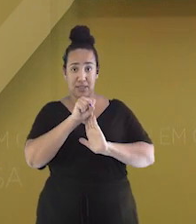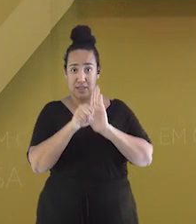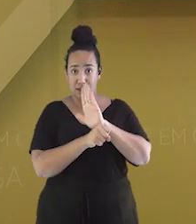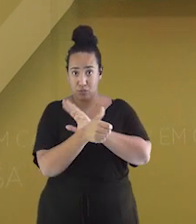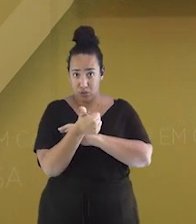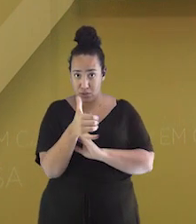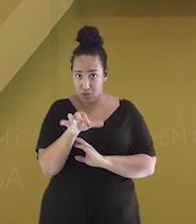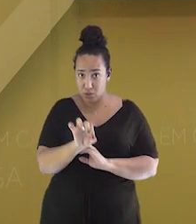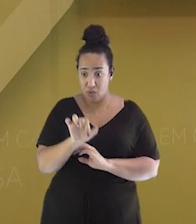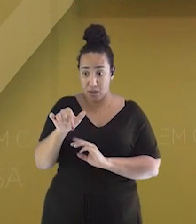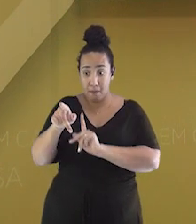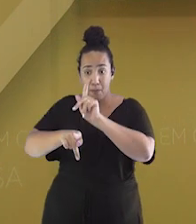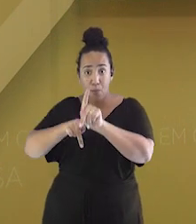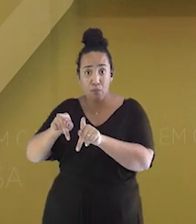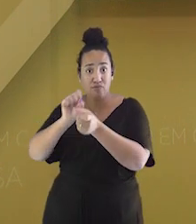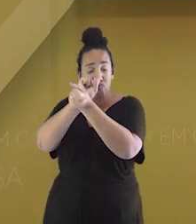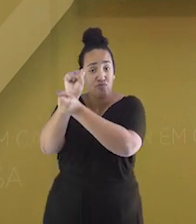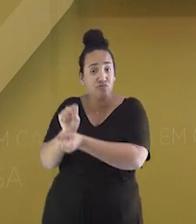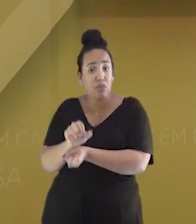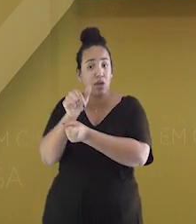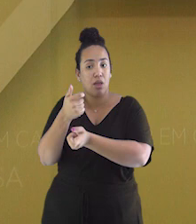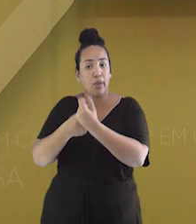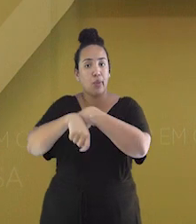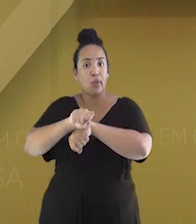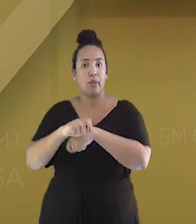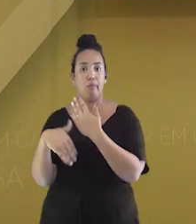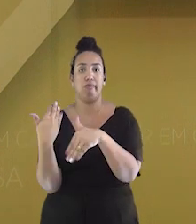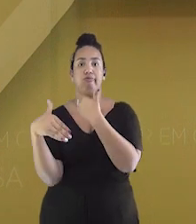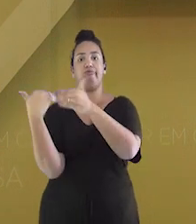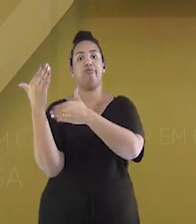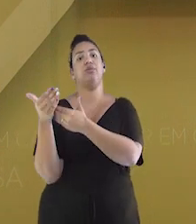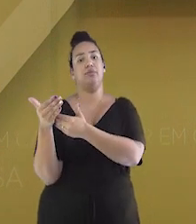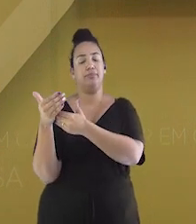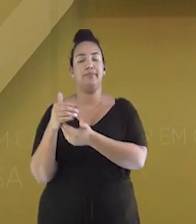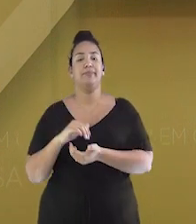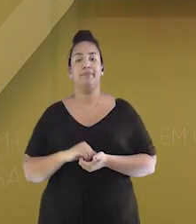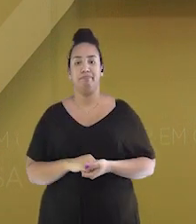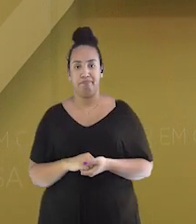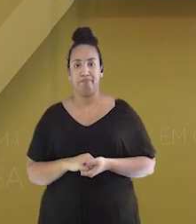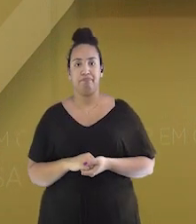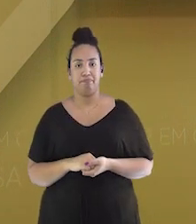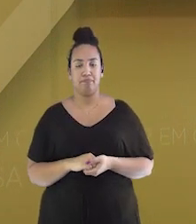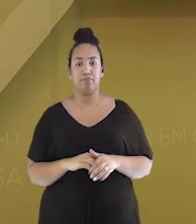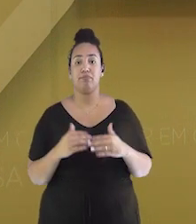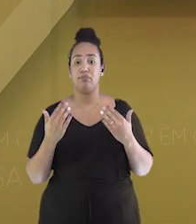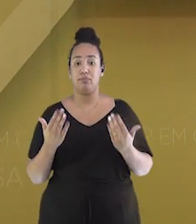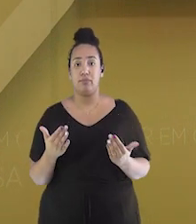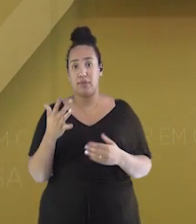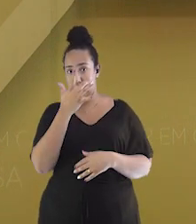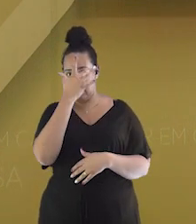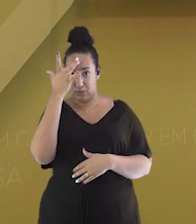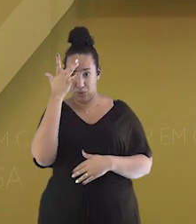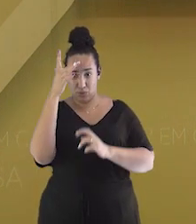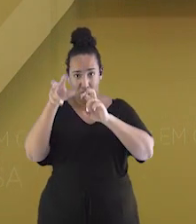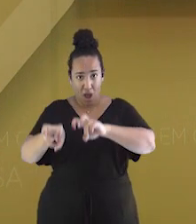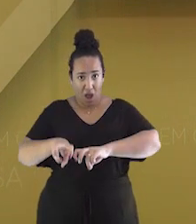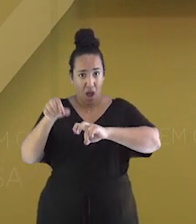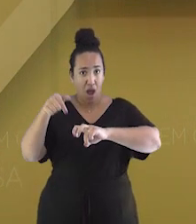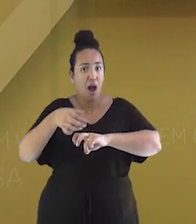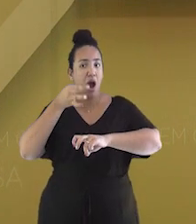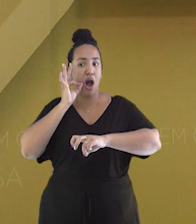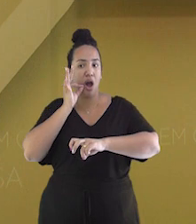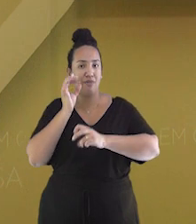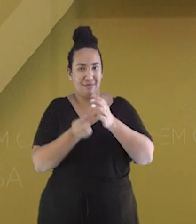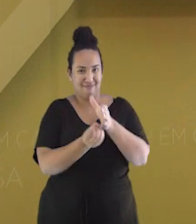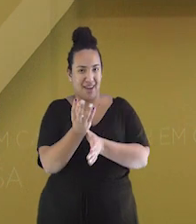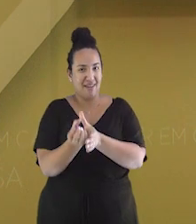dos escravos que movimentavam a economia do café. Do ponto de vista dos donos das fazendas de café, o fim